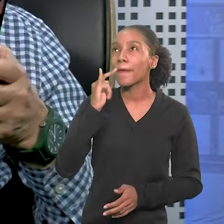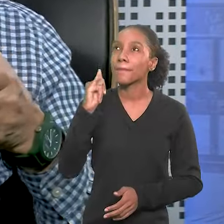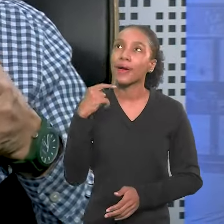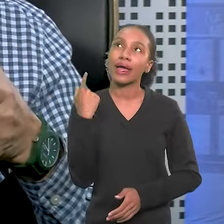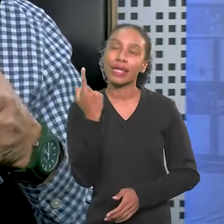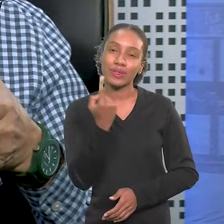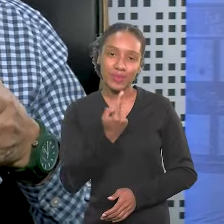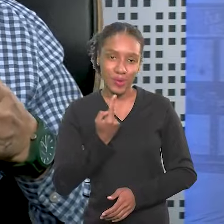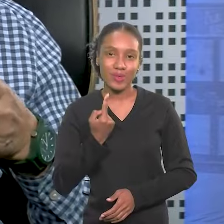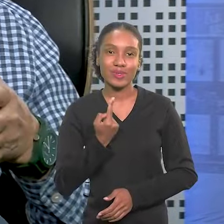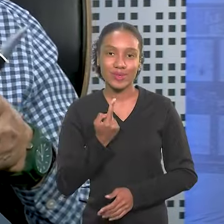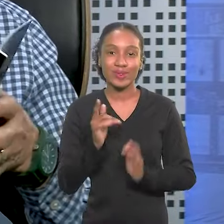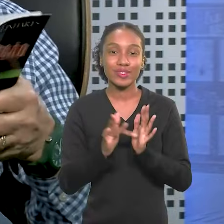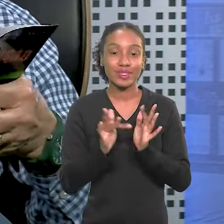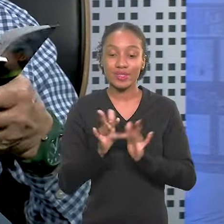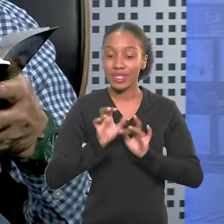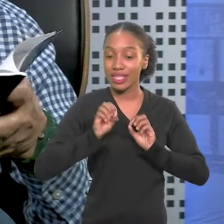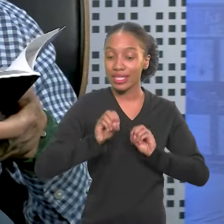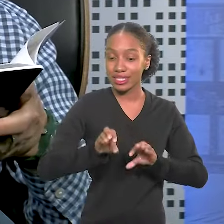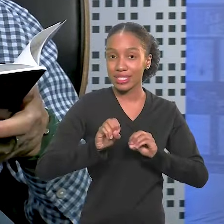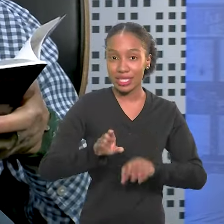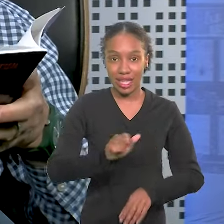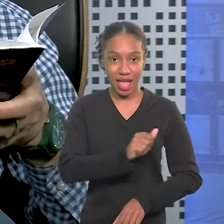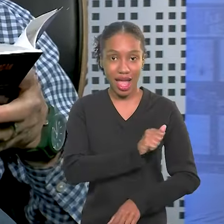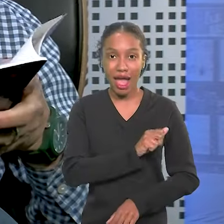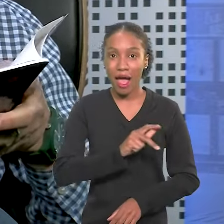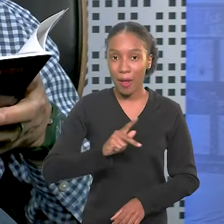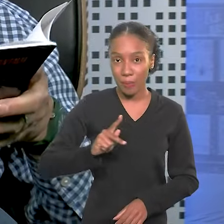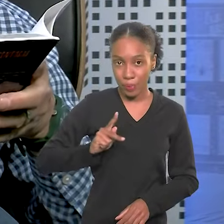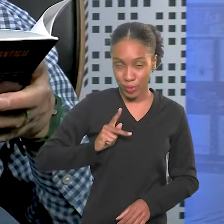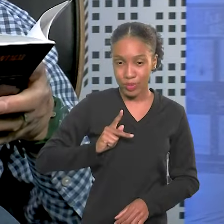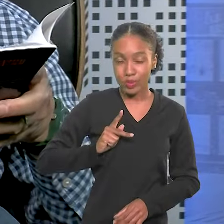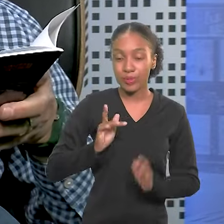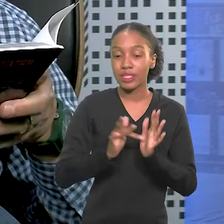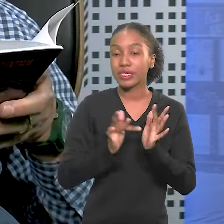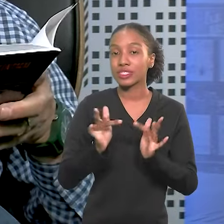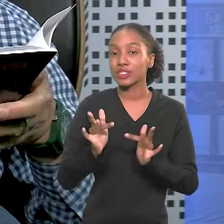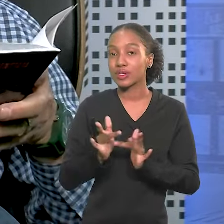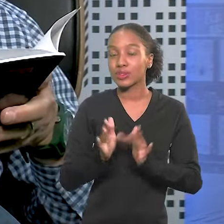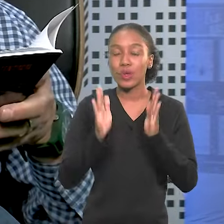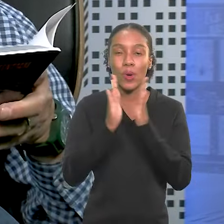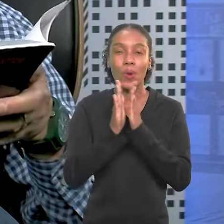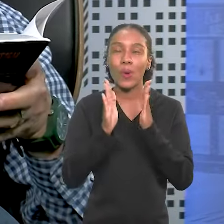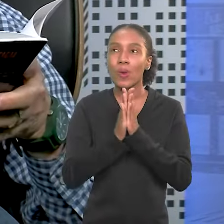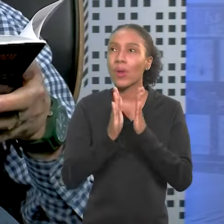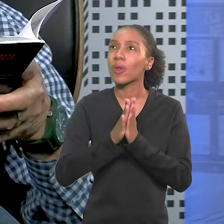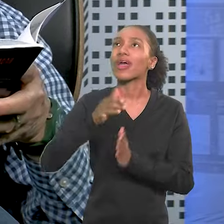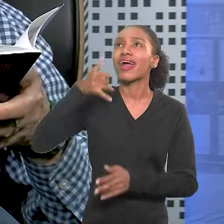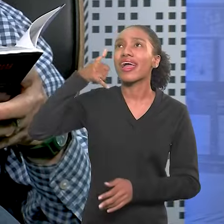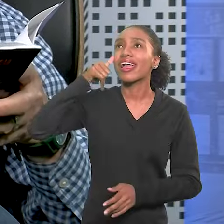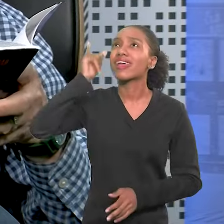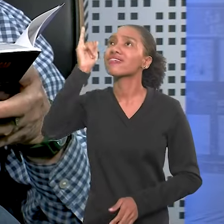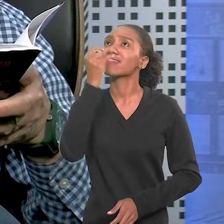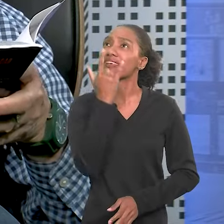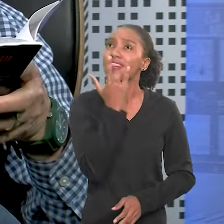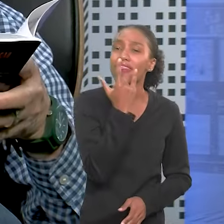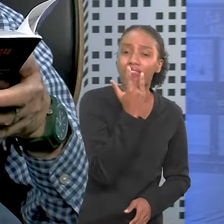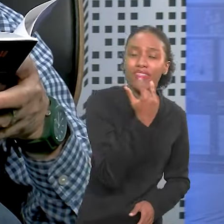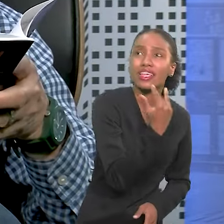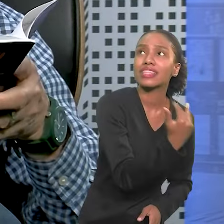os apóstolos o que era oração ele diz e não nos deixe cair em tentação